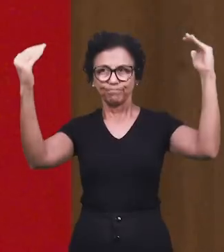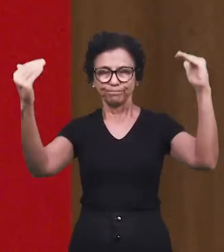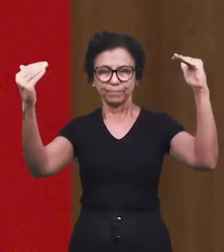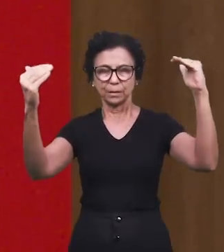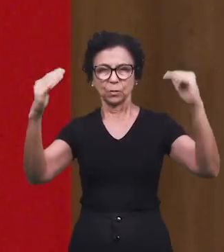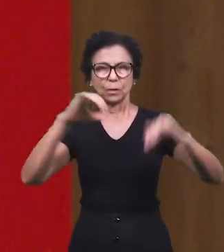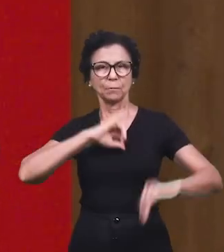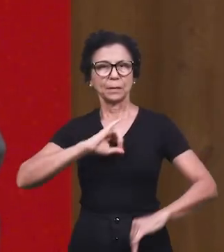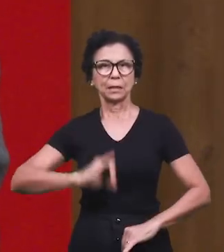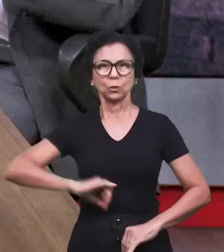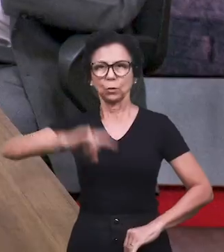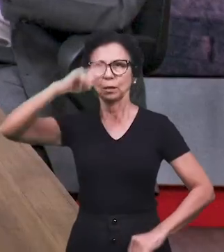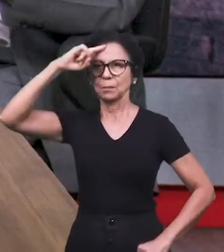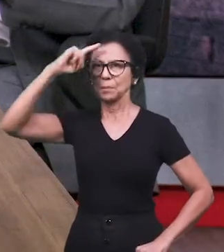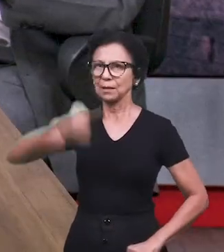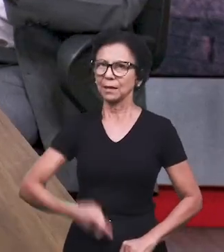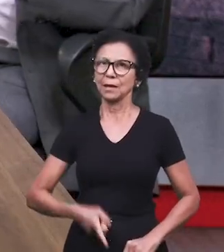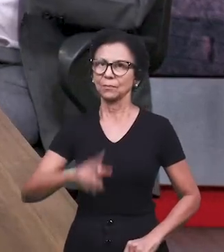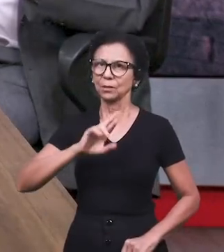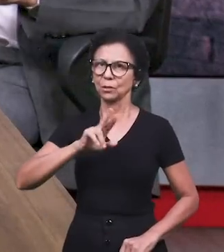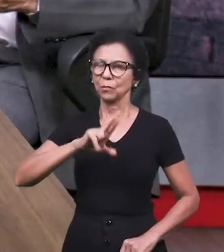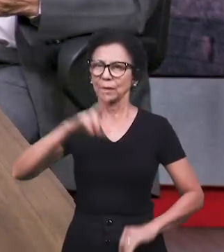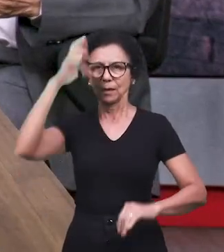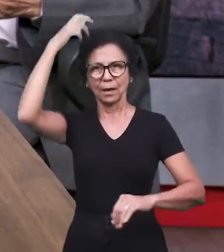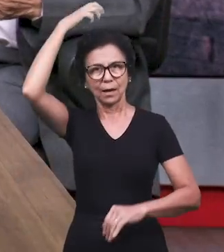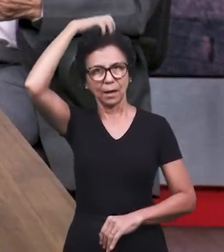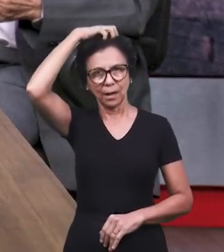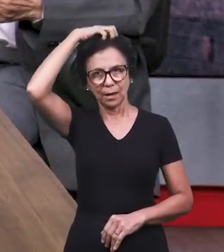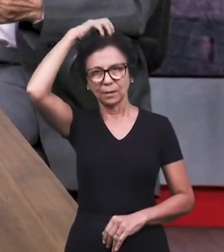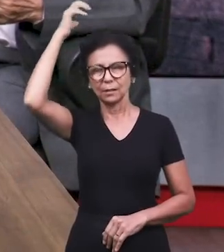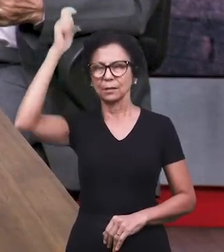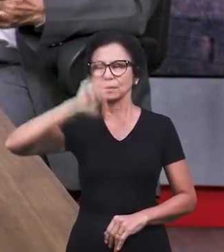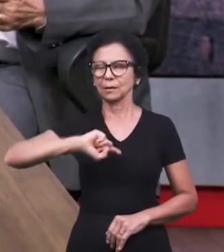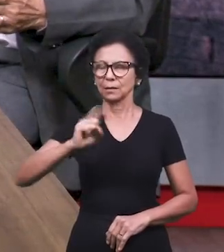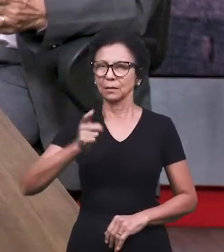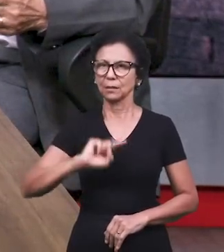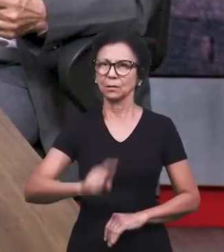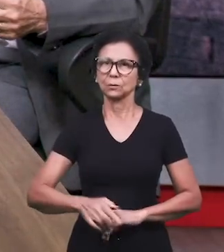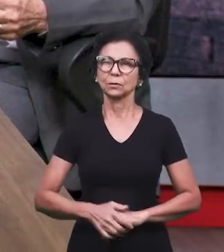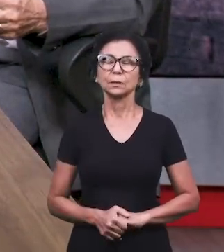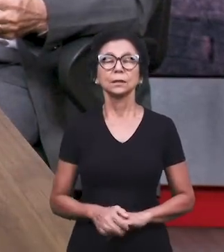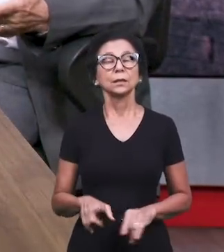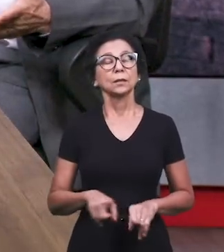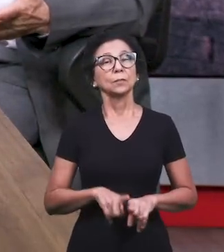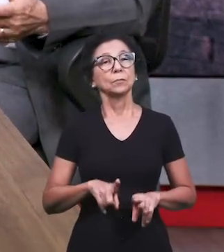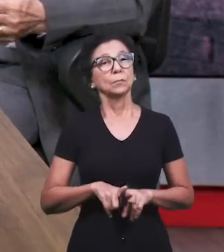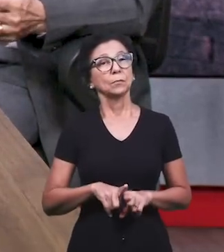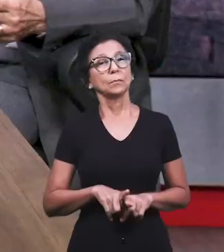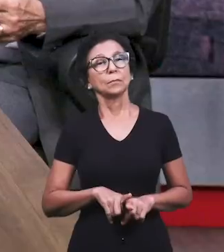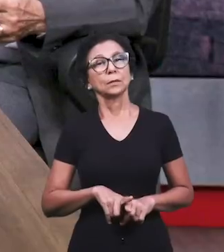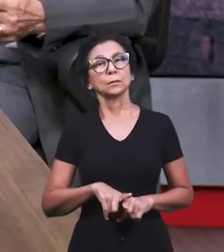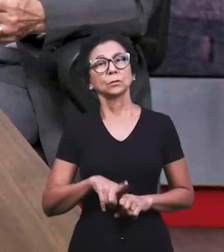isso? É isso mesmo. E a coisa era tão bem... na verdade, o grande mentor, né, é o Otávio Augusto.